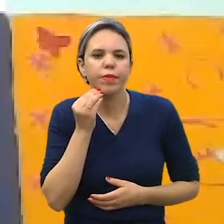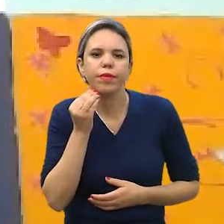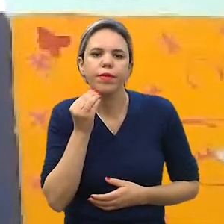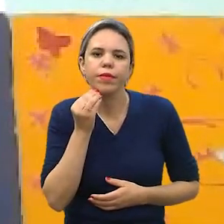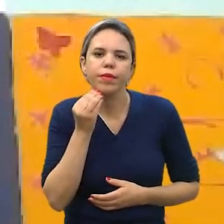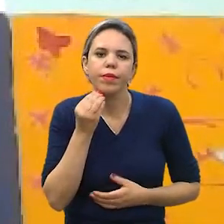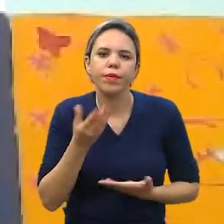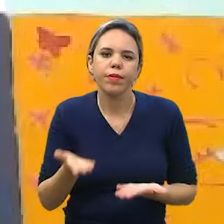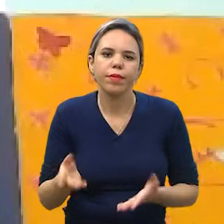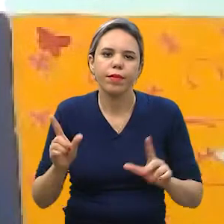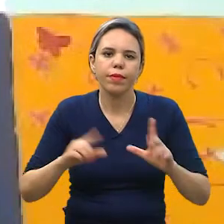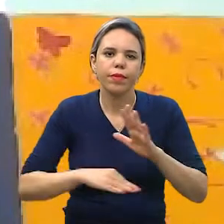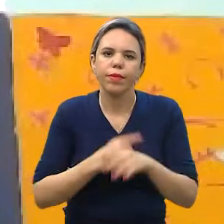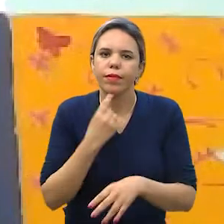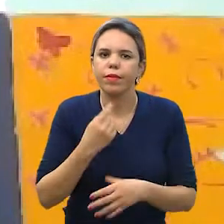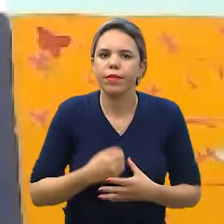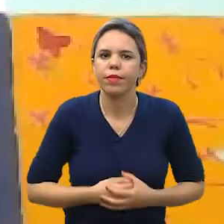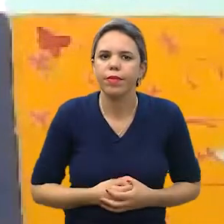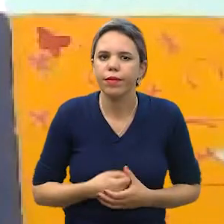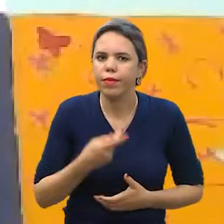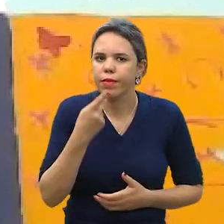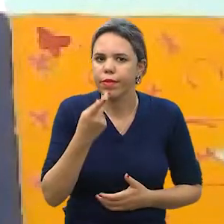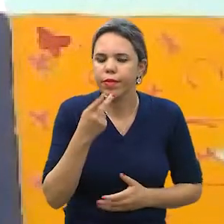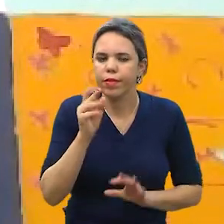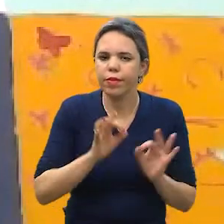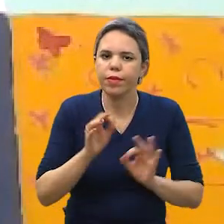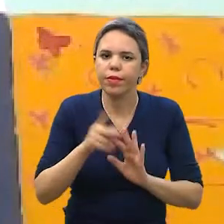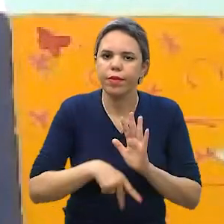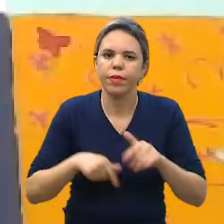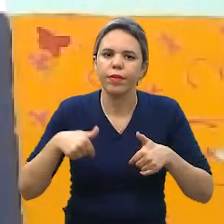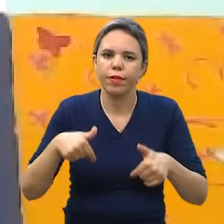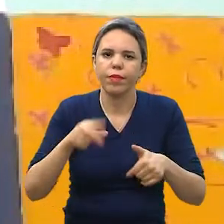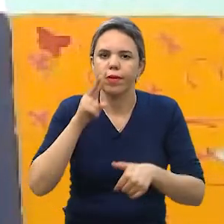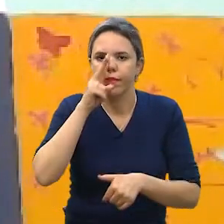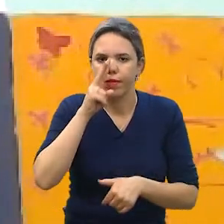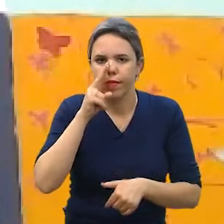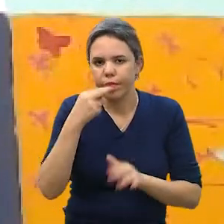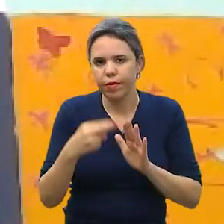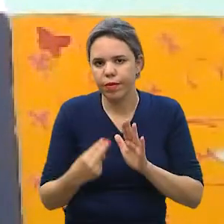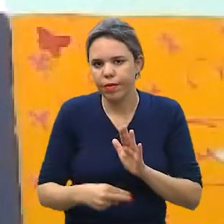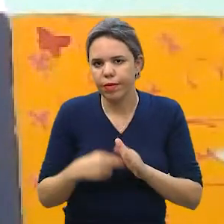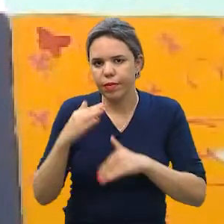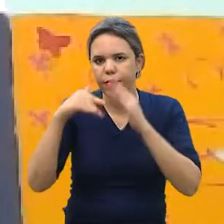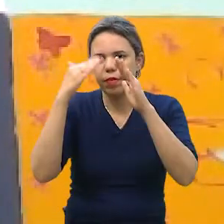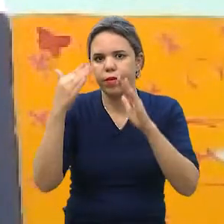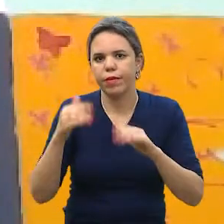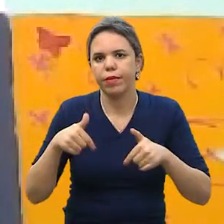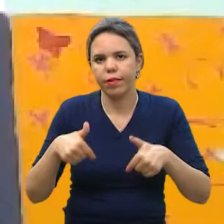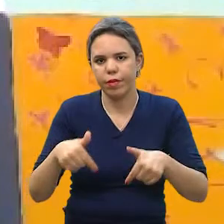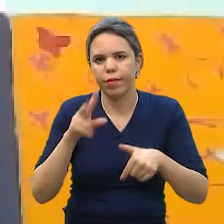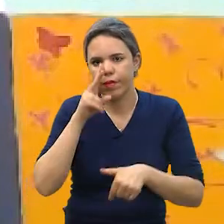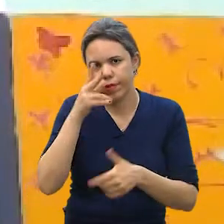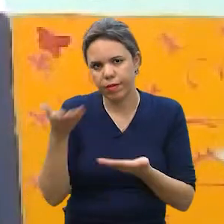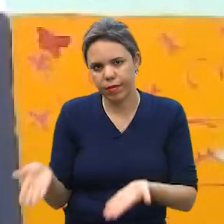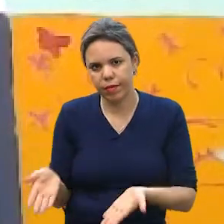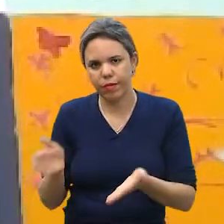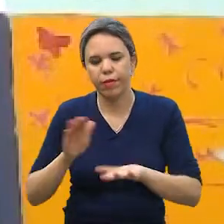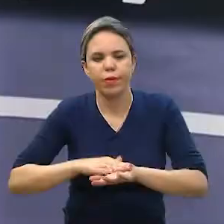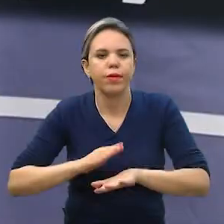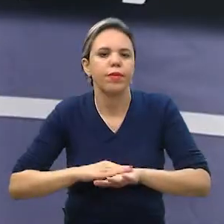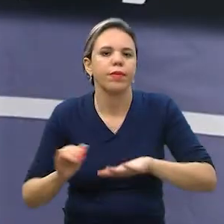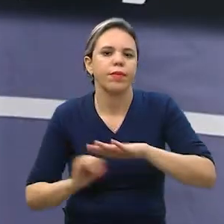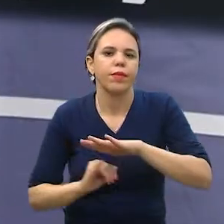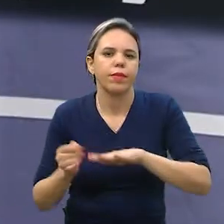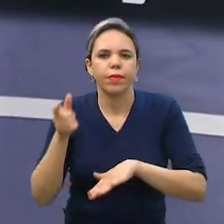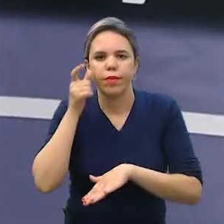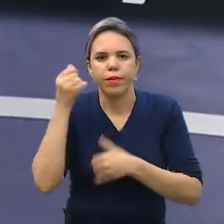oportunidade de estarmos aqui na TV Câmara falando do projeto da Ação Forte, dos projetos desenvolvidos pela Ação Forte. Hoje nós